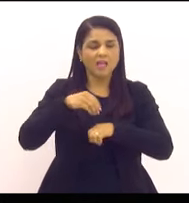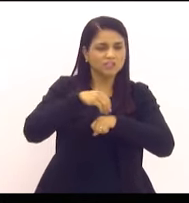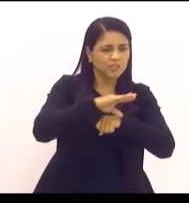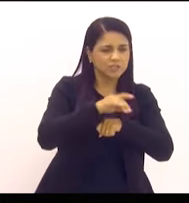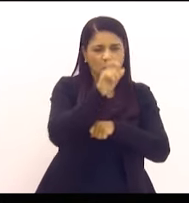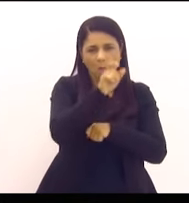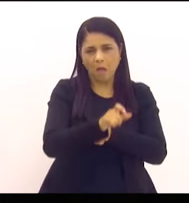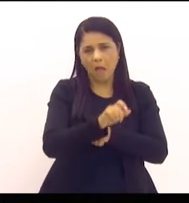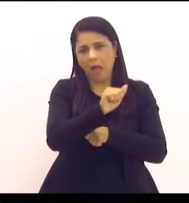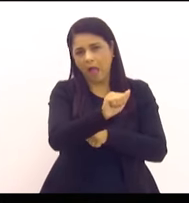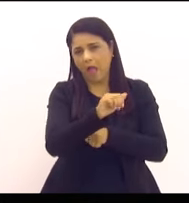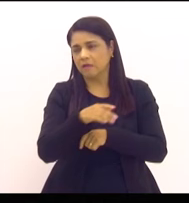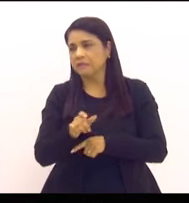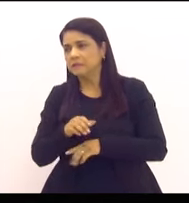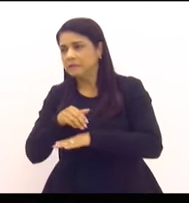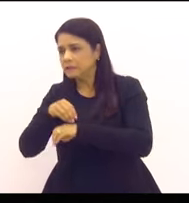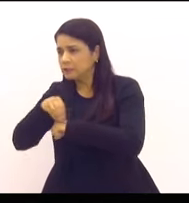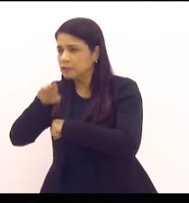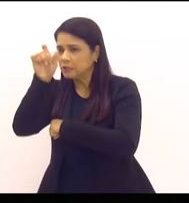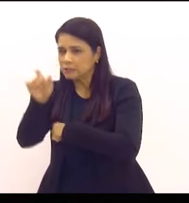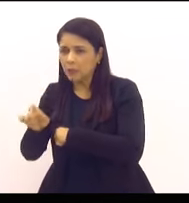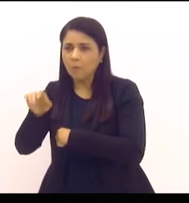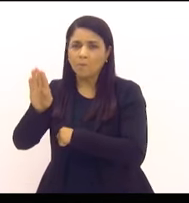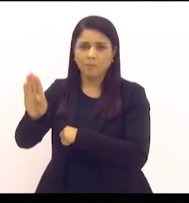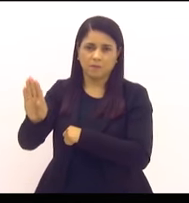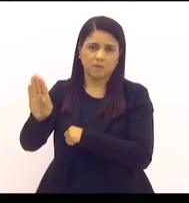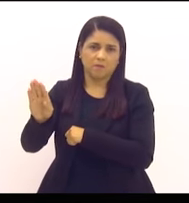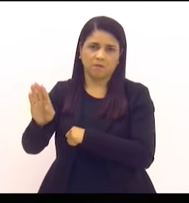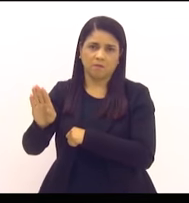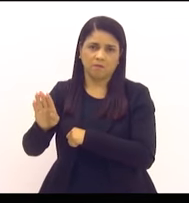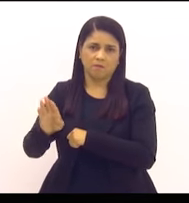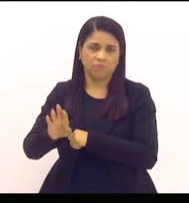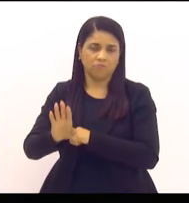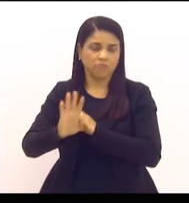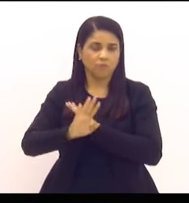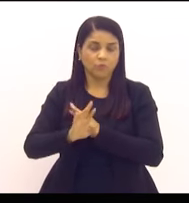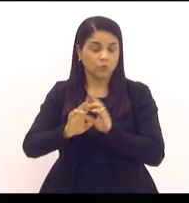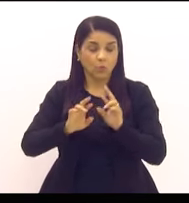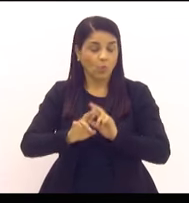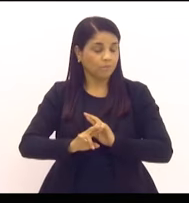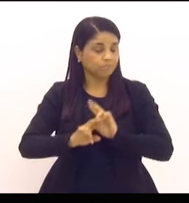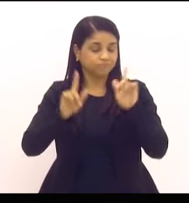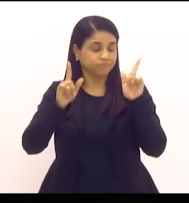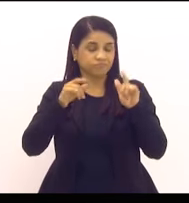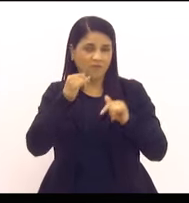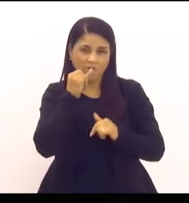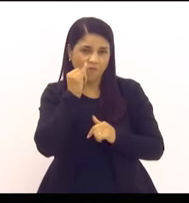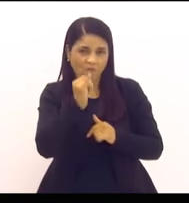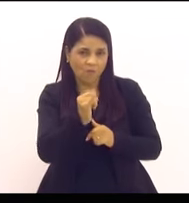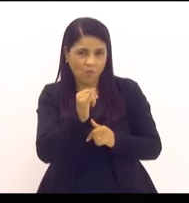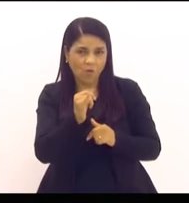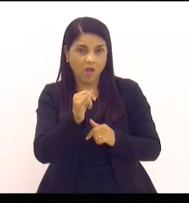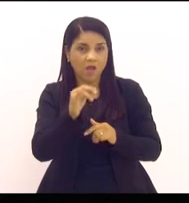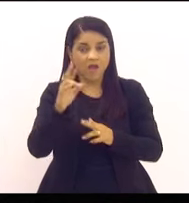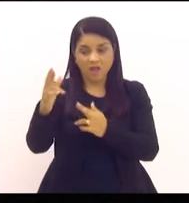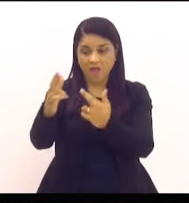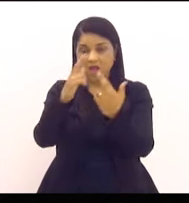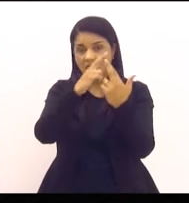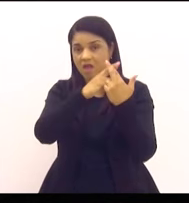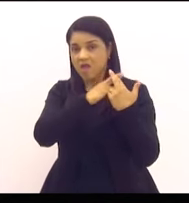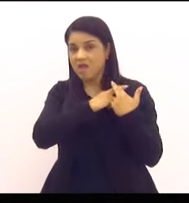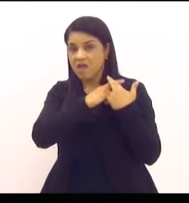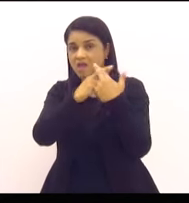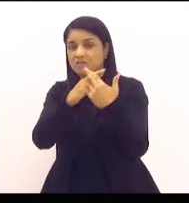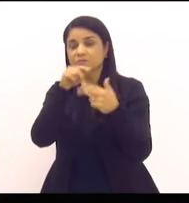a indicação B. Ninguém aqui está dizendo de onde veio essa indicação, porque essa indicação é da responsabilidade